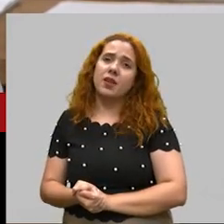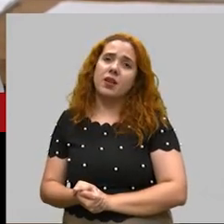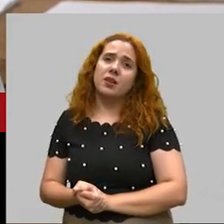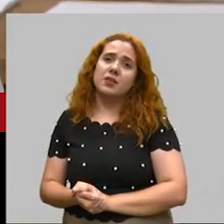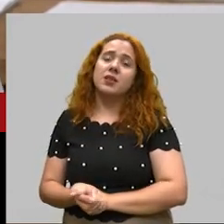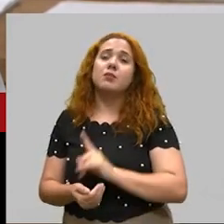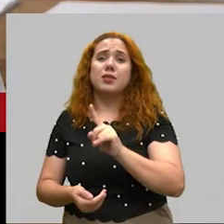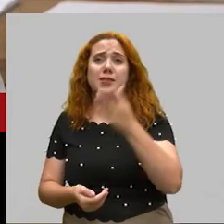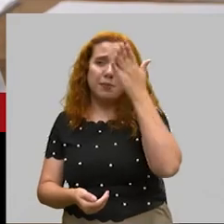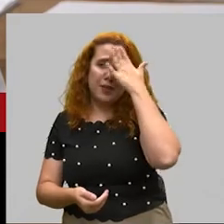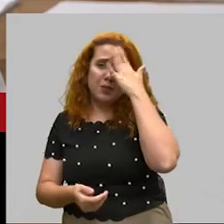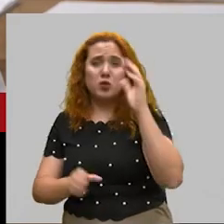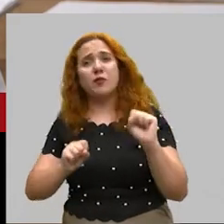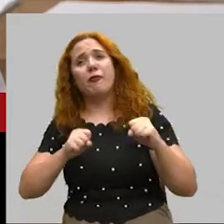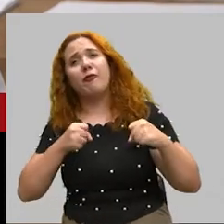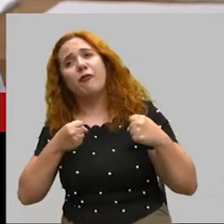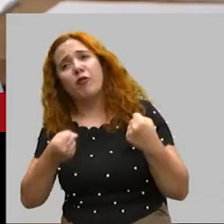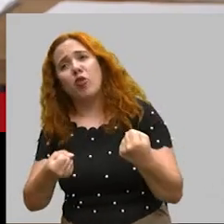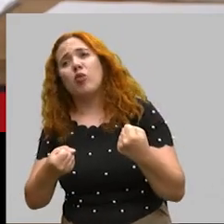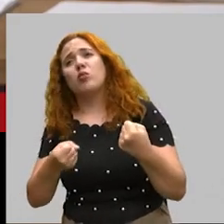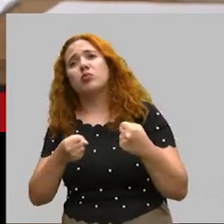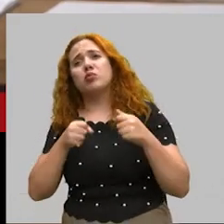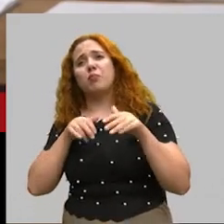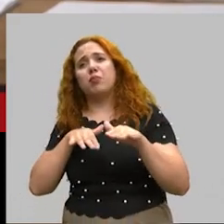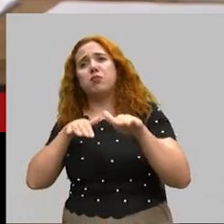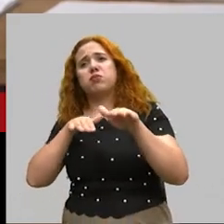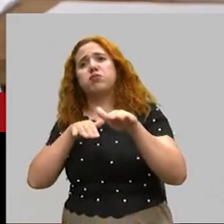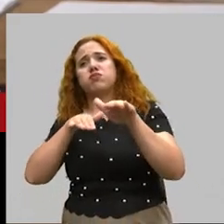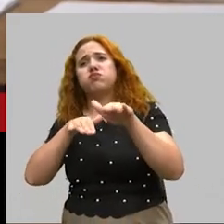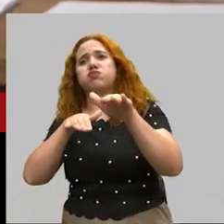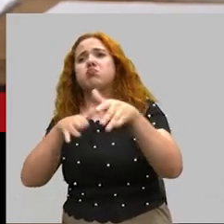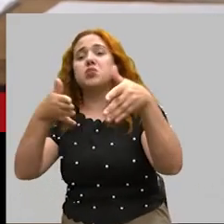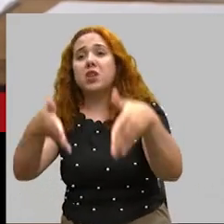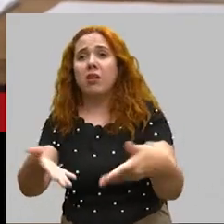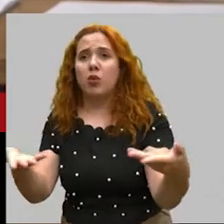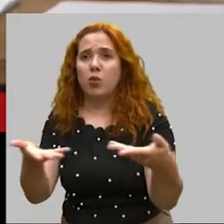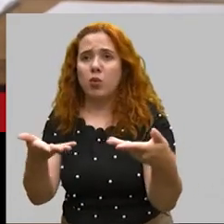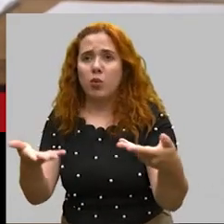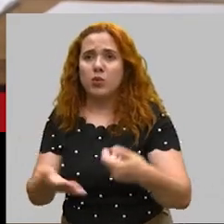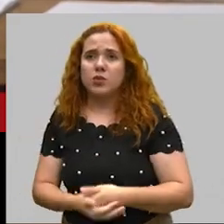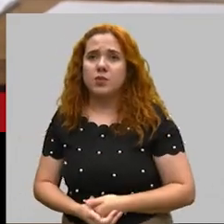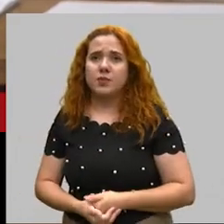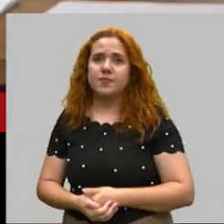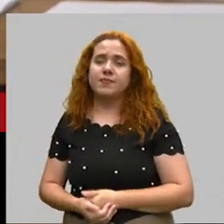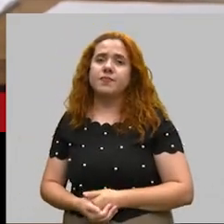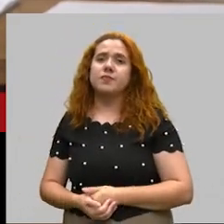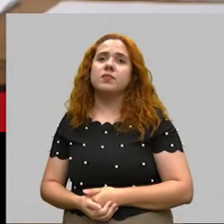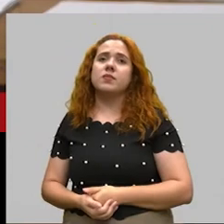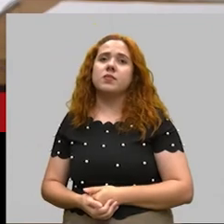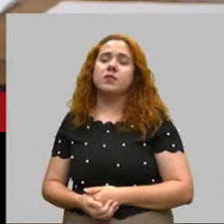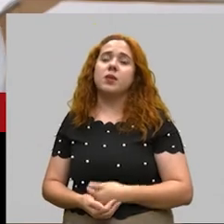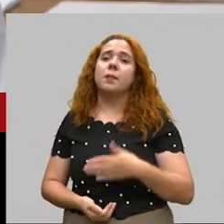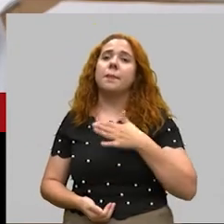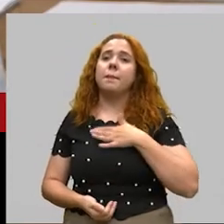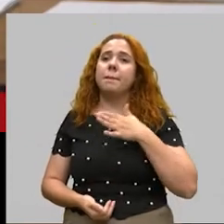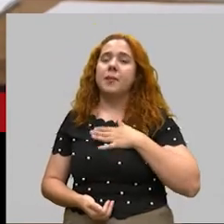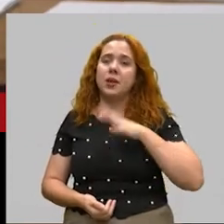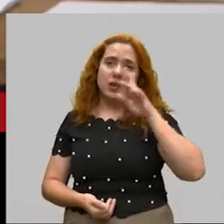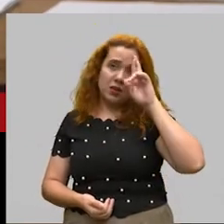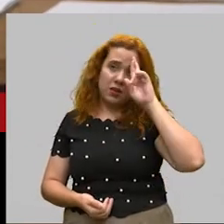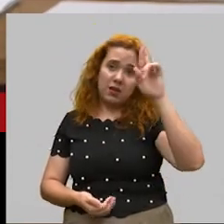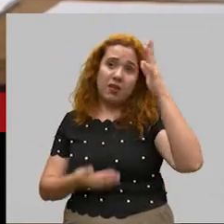tiveram para viajar aí vários quilômetros para estar aqui então eu começo aqui no dever institucional de